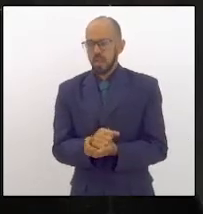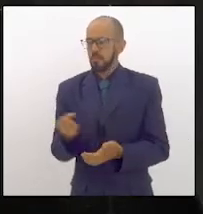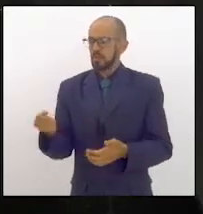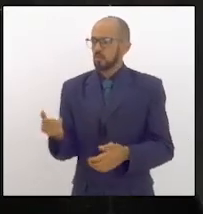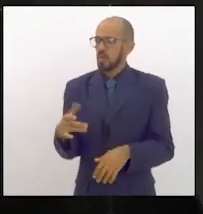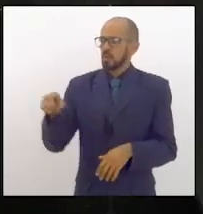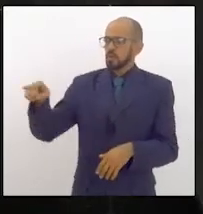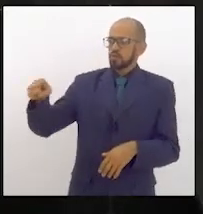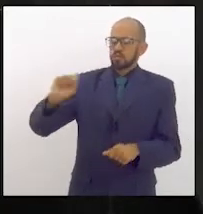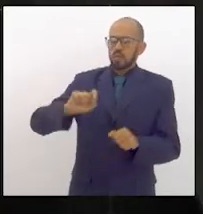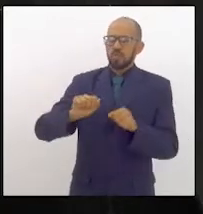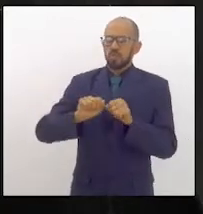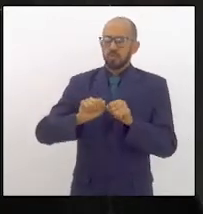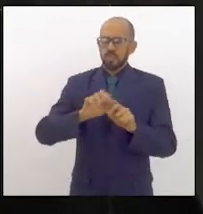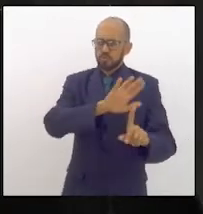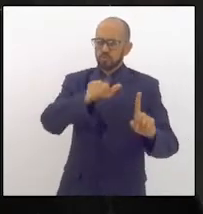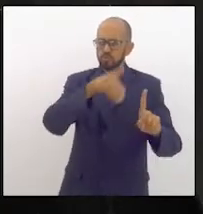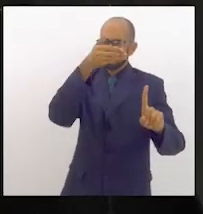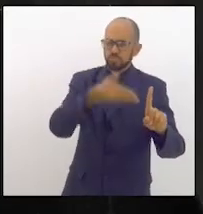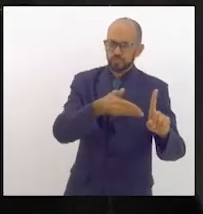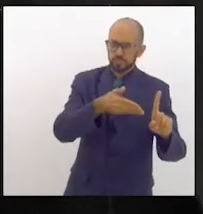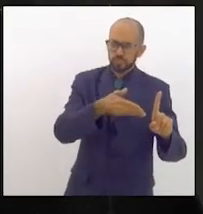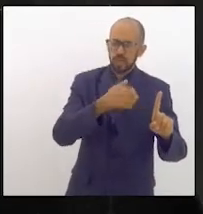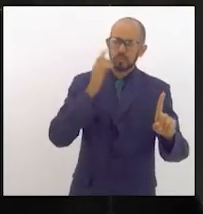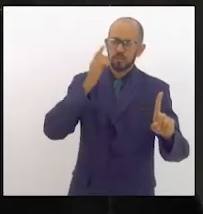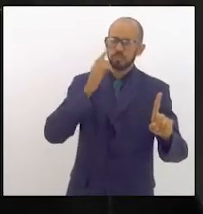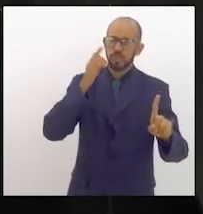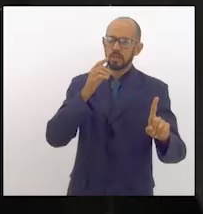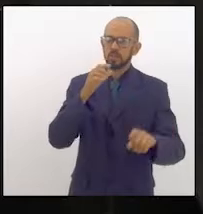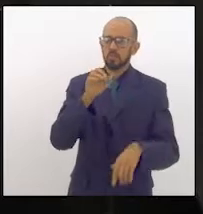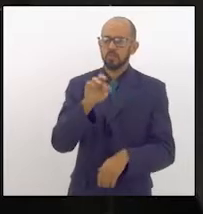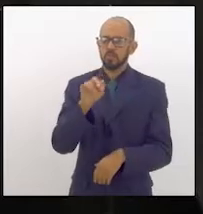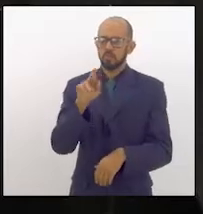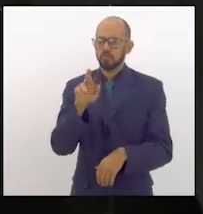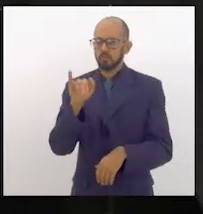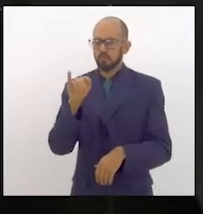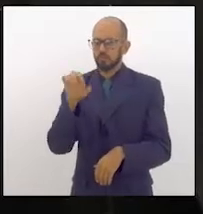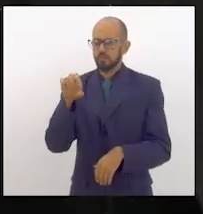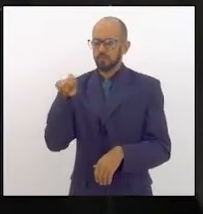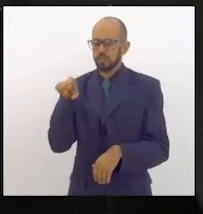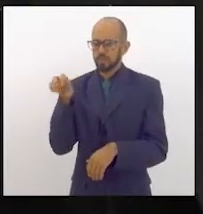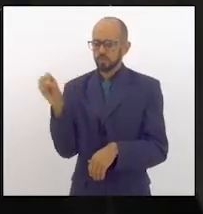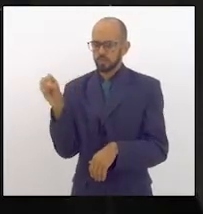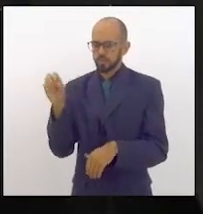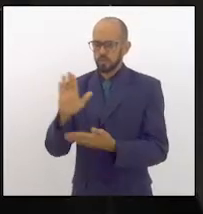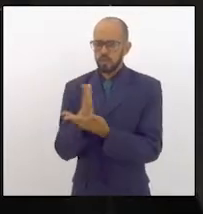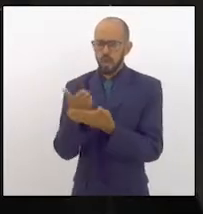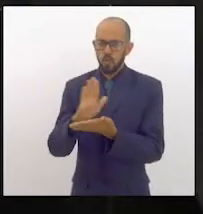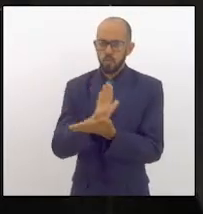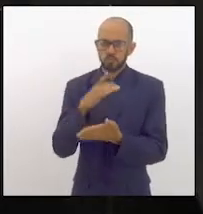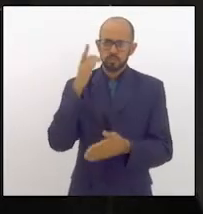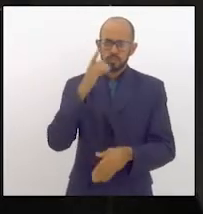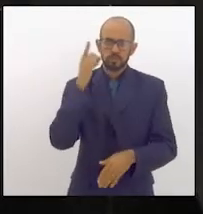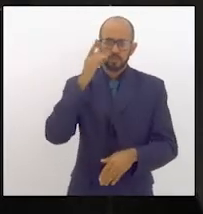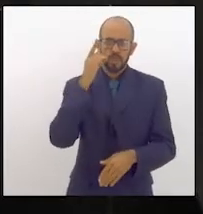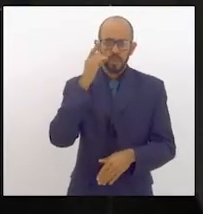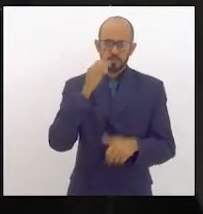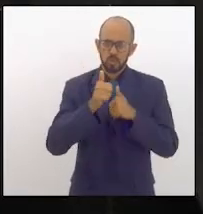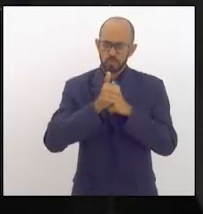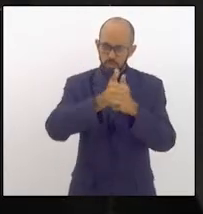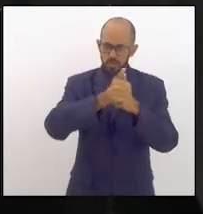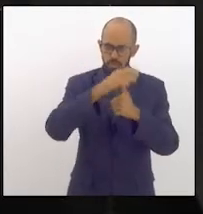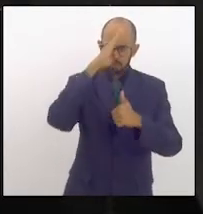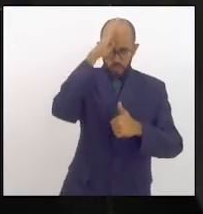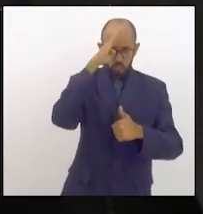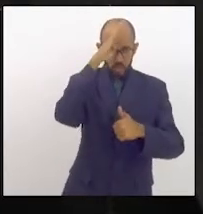ao o deputado é o deputado federal Marcelo freixo né Porque alguns Deputados de perfil funcionalista